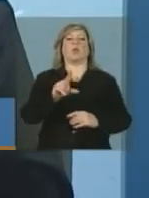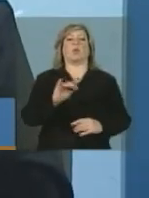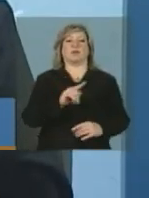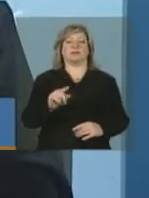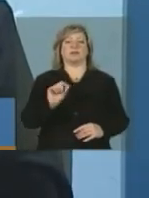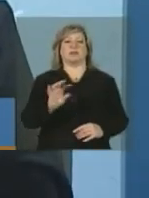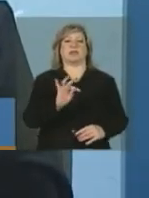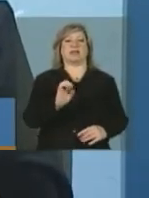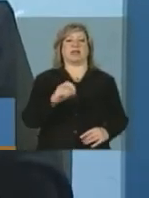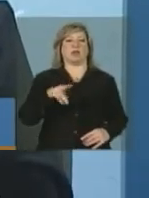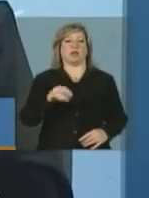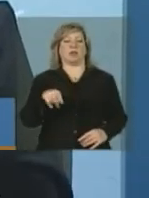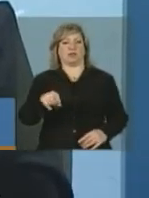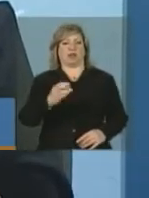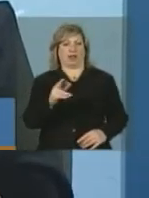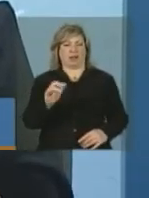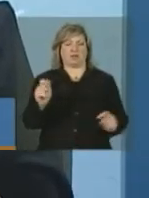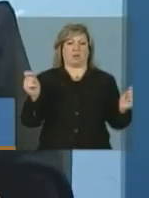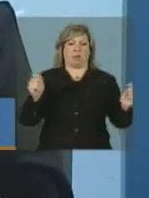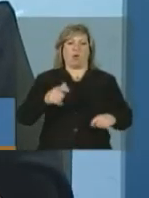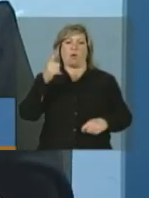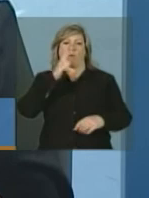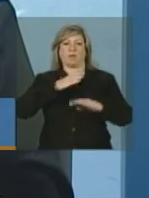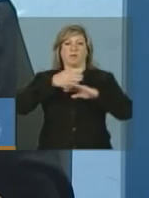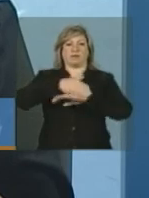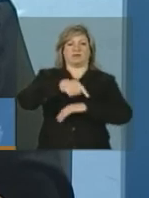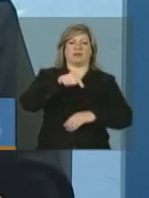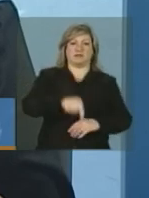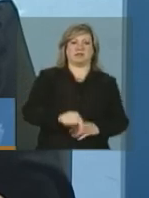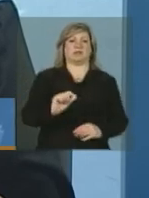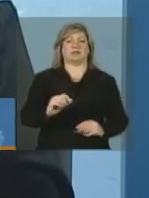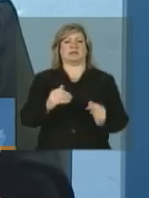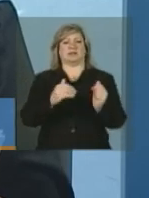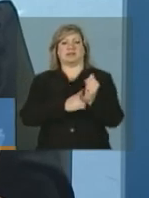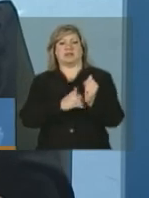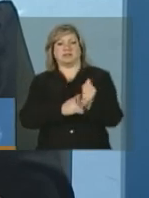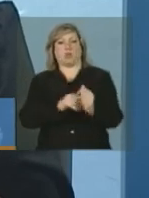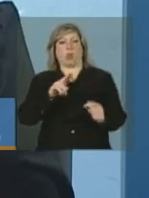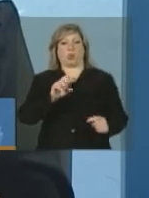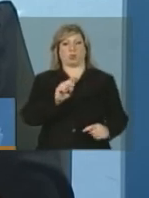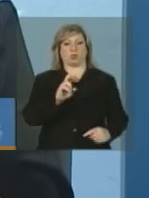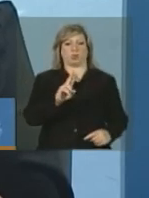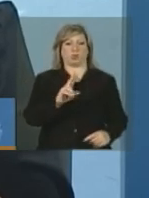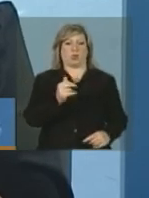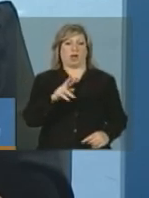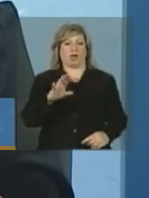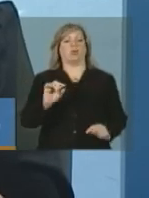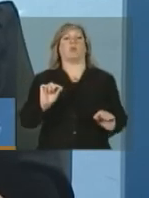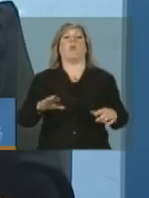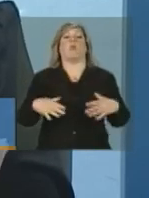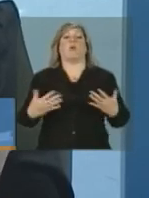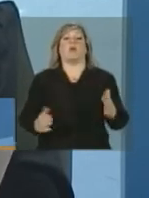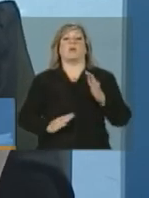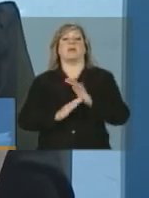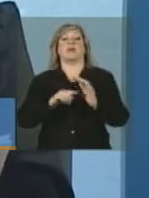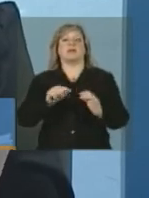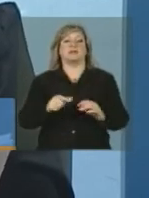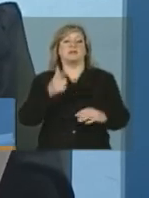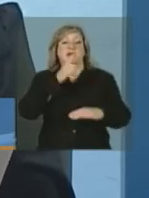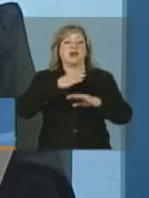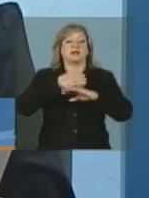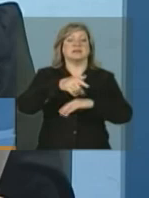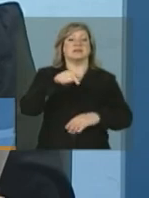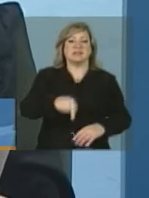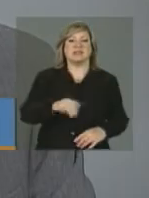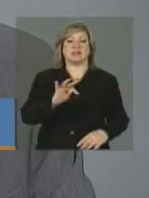CRAS pode ter acesso à senha do usuário? E quais os limites de acesso que este técnico, no caso, um